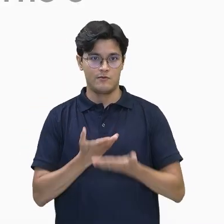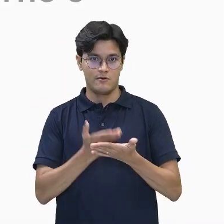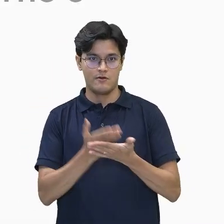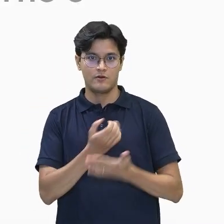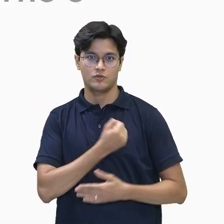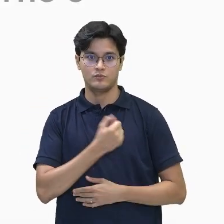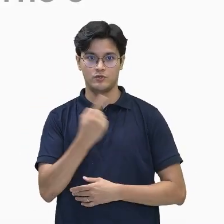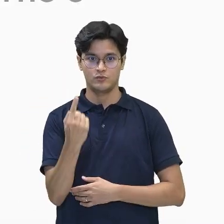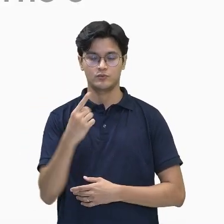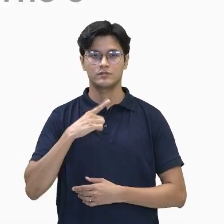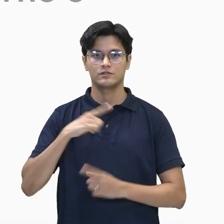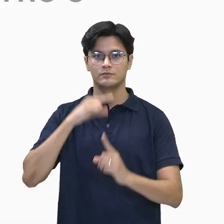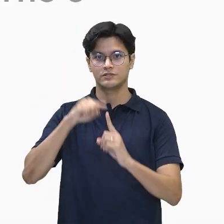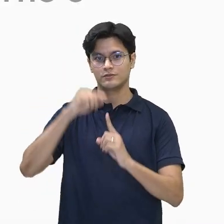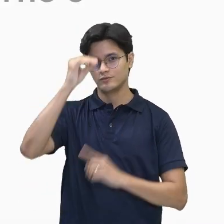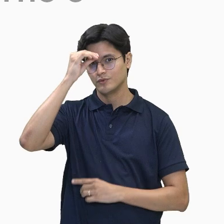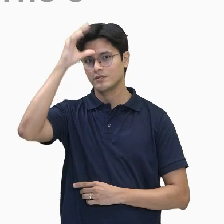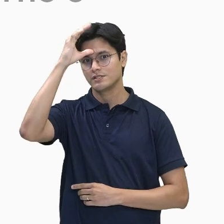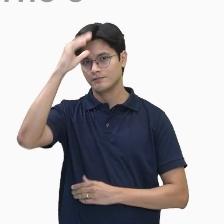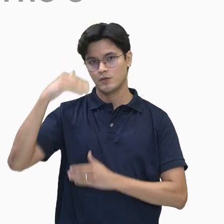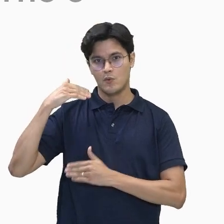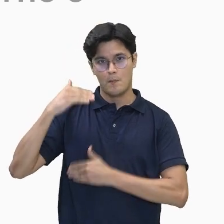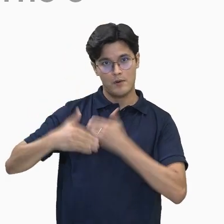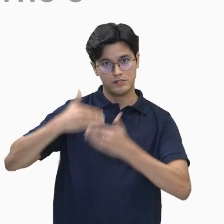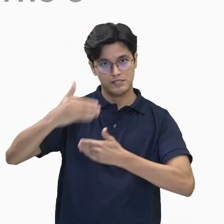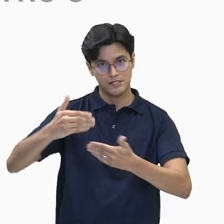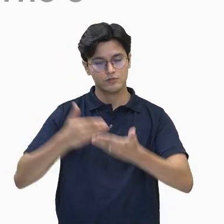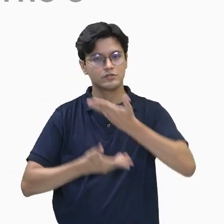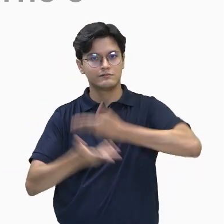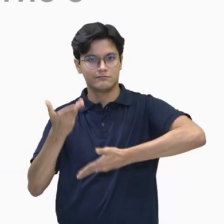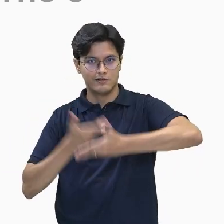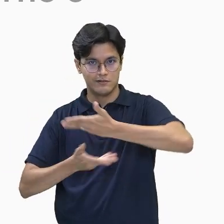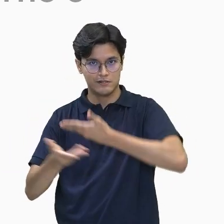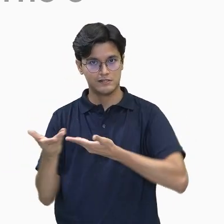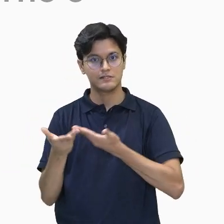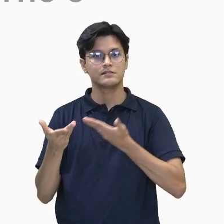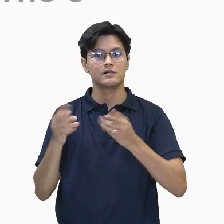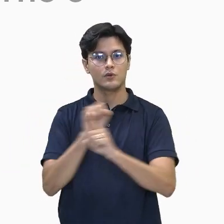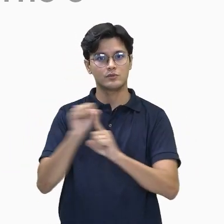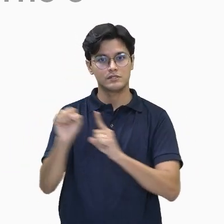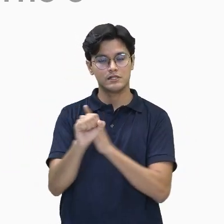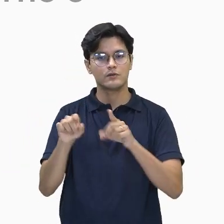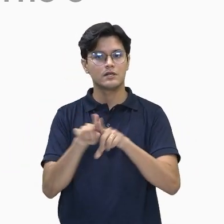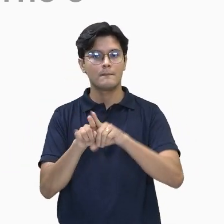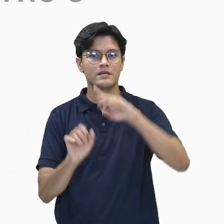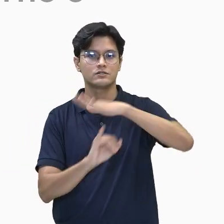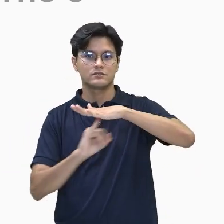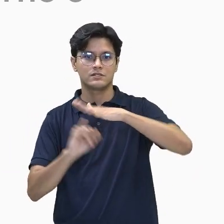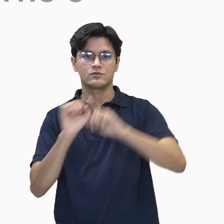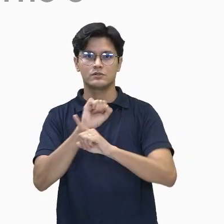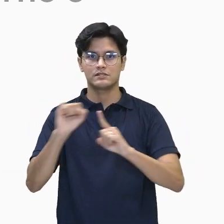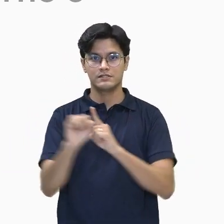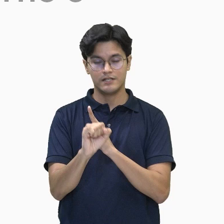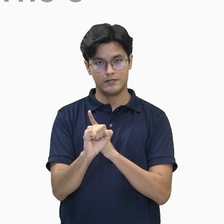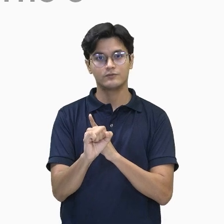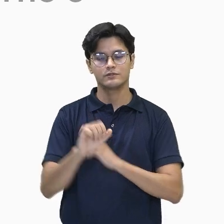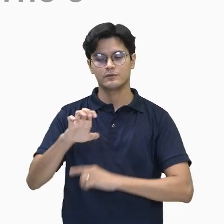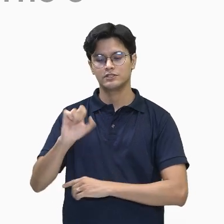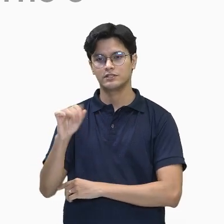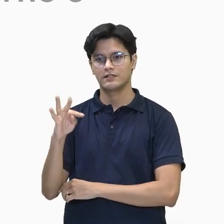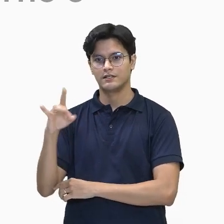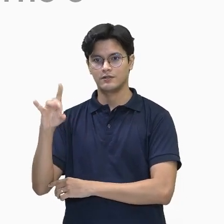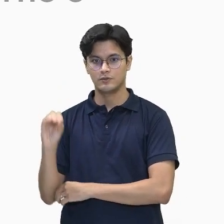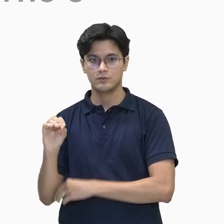tem como objeto de conhecimento o processo de socialização e as instituições sociais, o Estado. Como detalhamento, nós